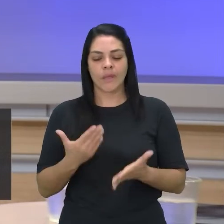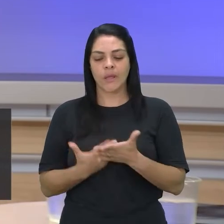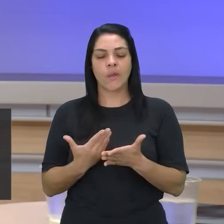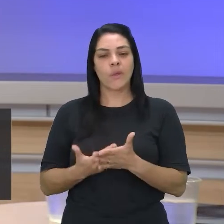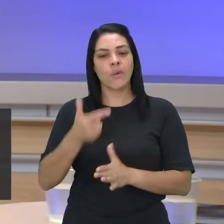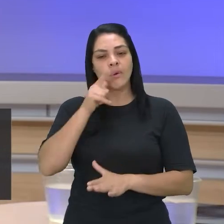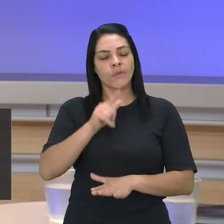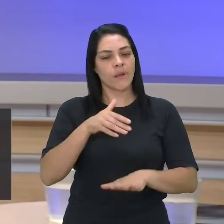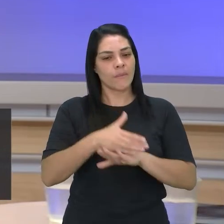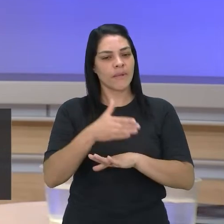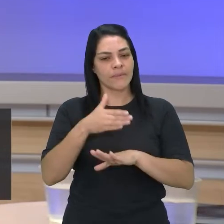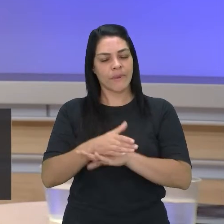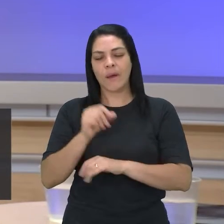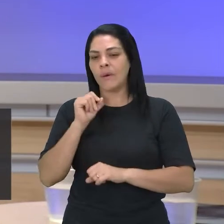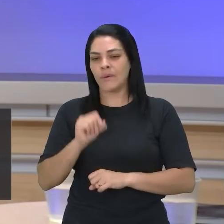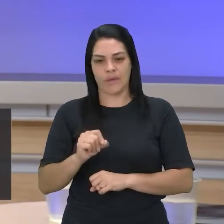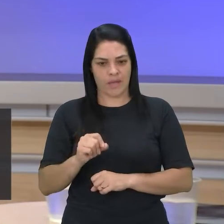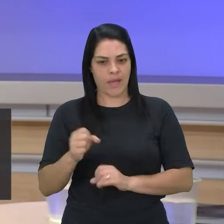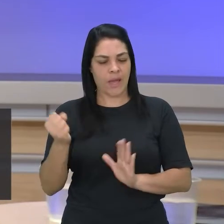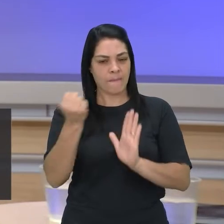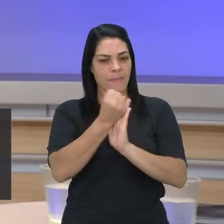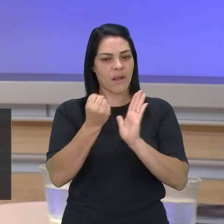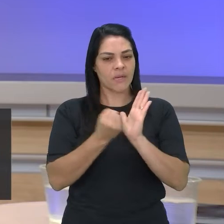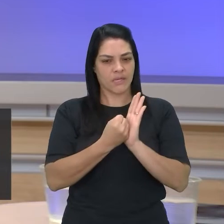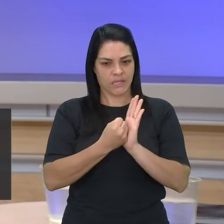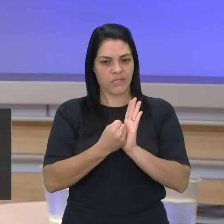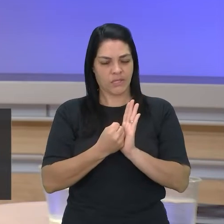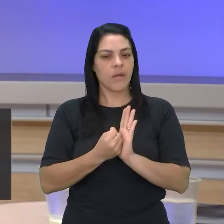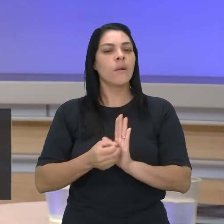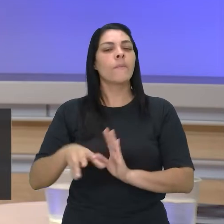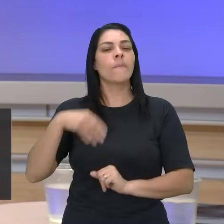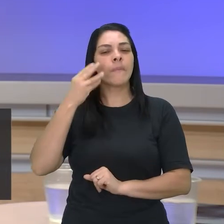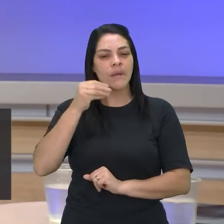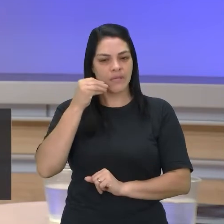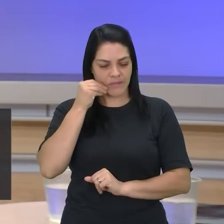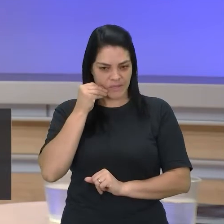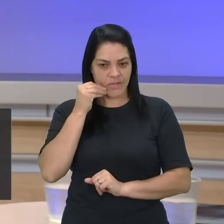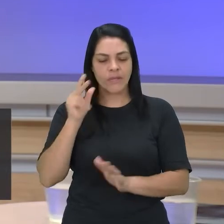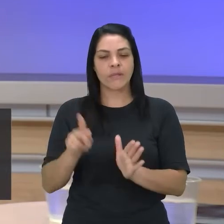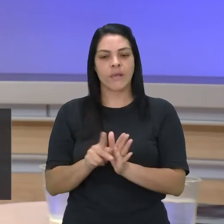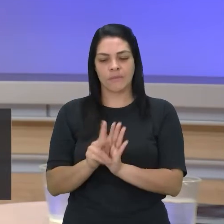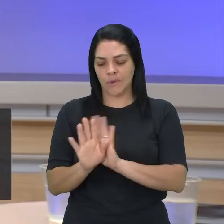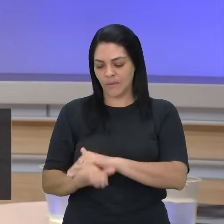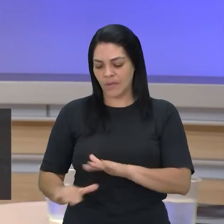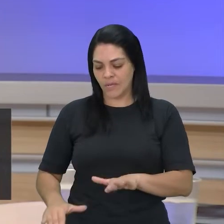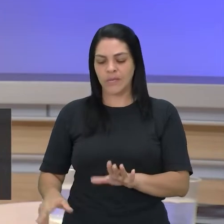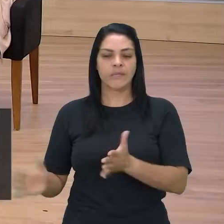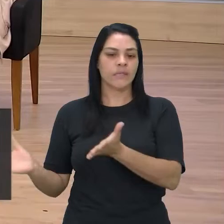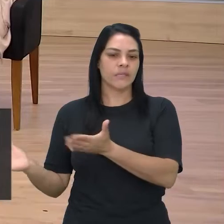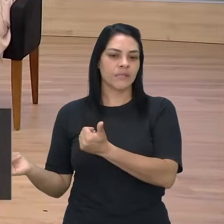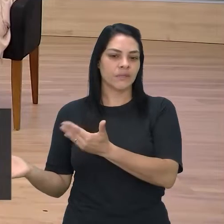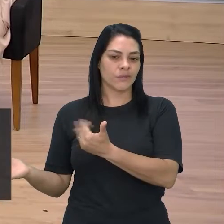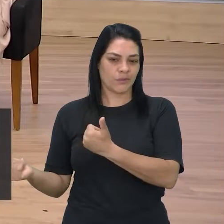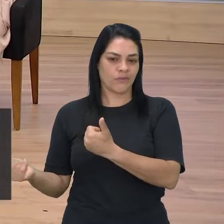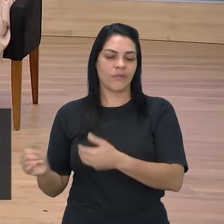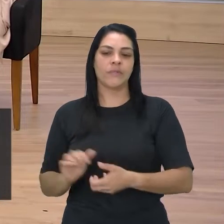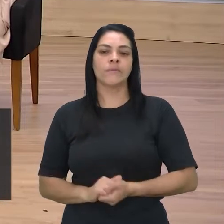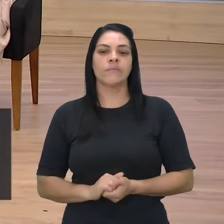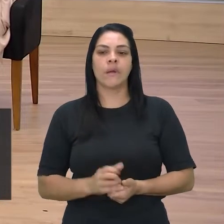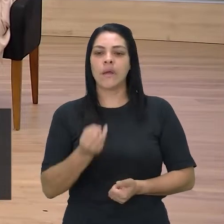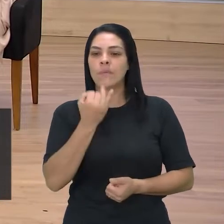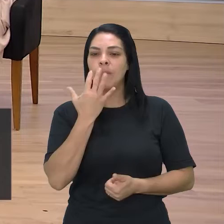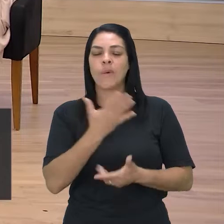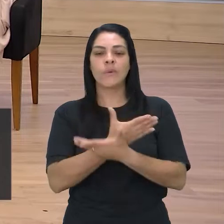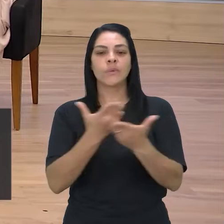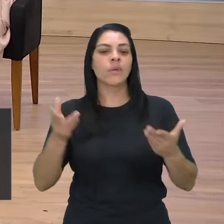de fato, é muito marcante para a experiência dessas crianças, desses jovens. Né? Porque é sempre bom a gente